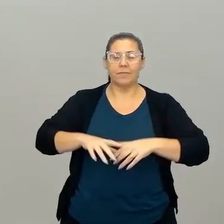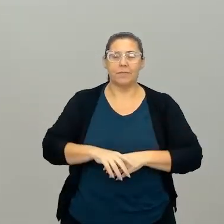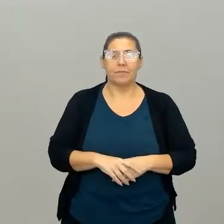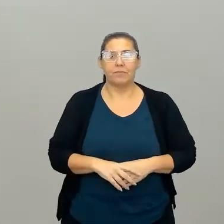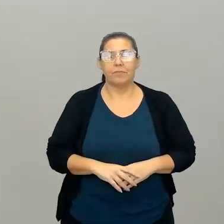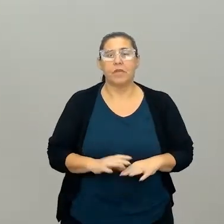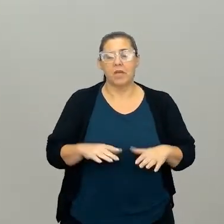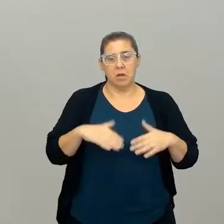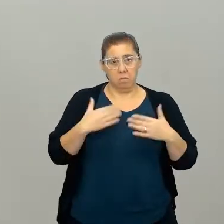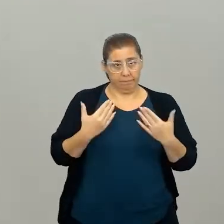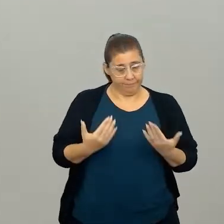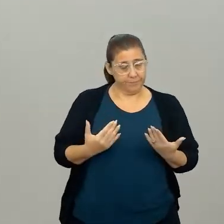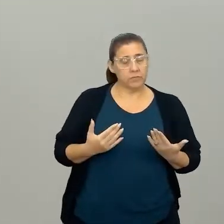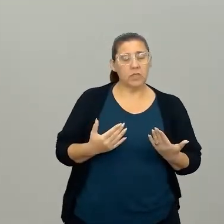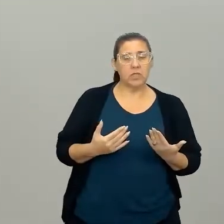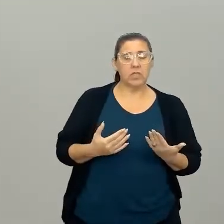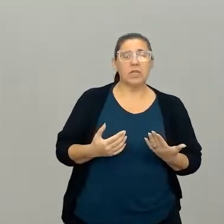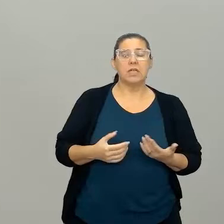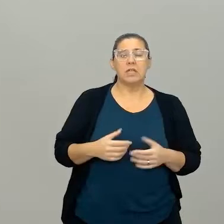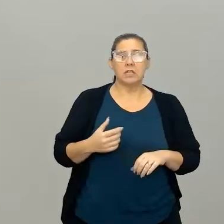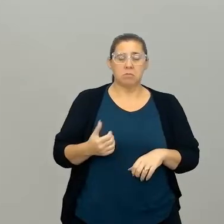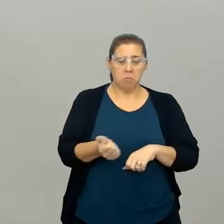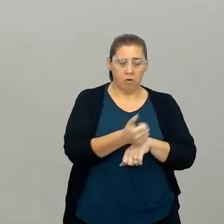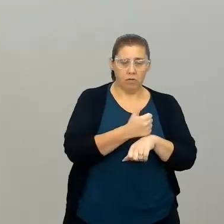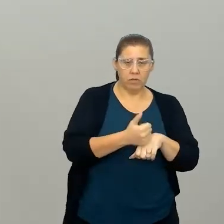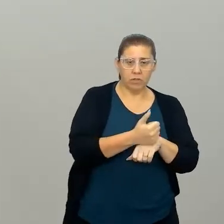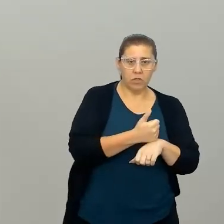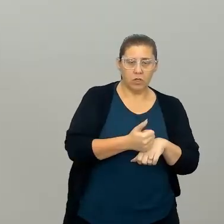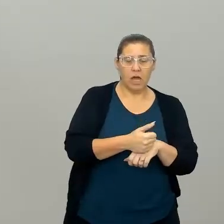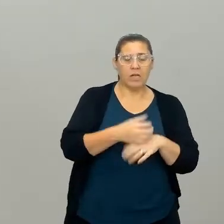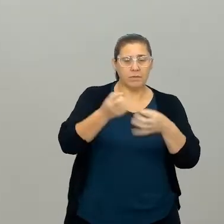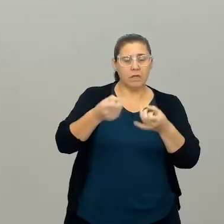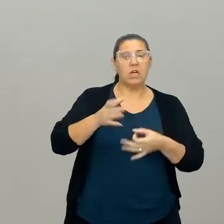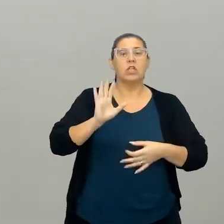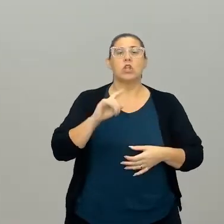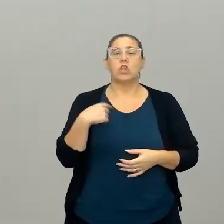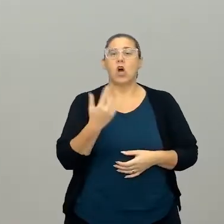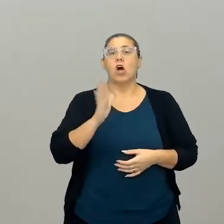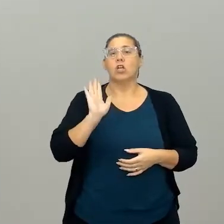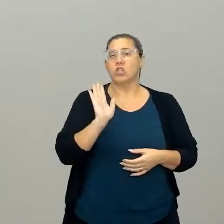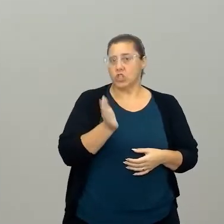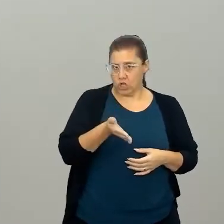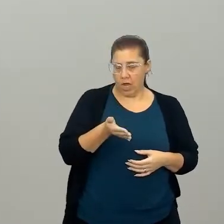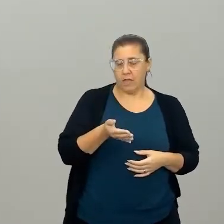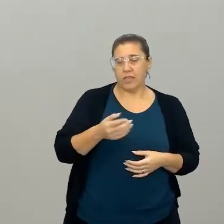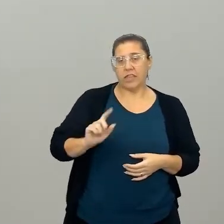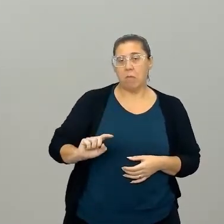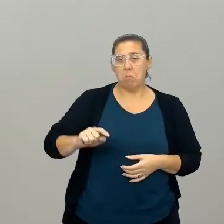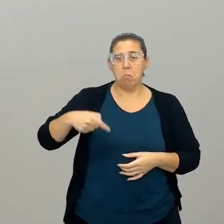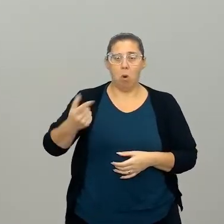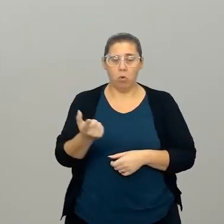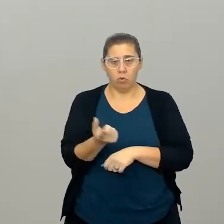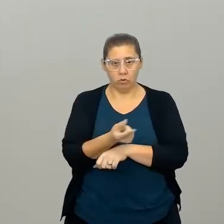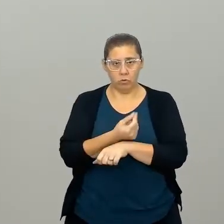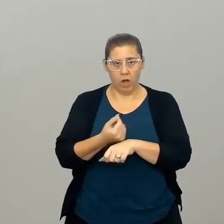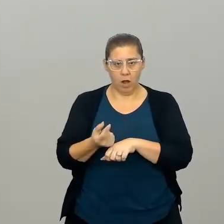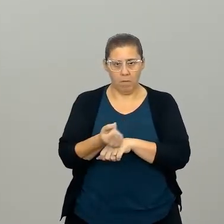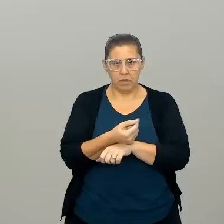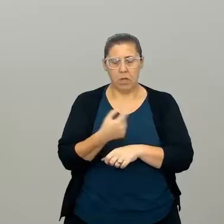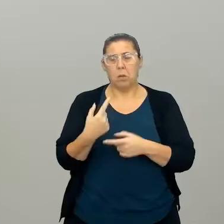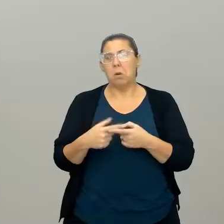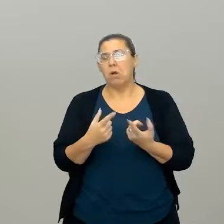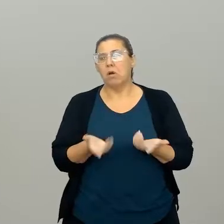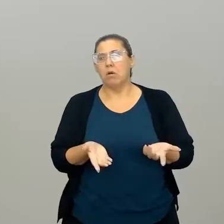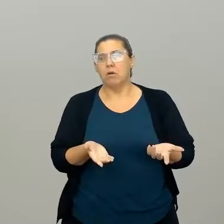que muitos especialistas falam que a gente já entrou na era do pós-capitalismo, porque que exploração